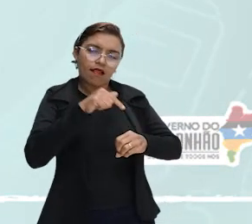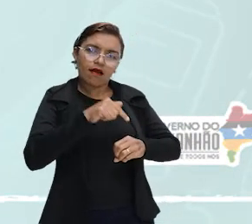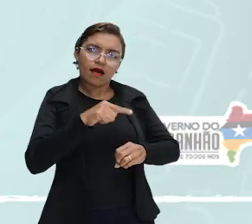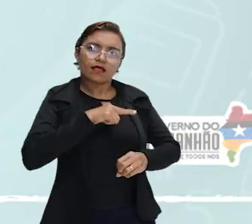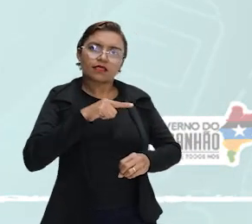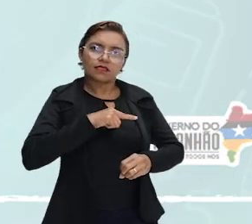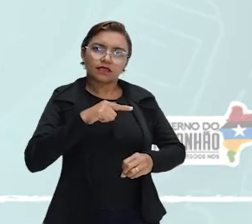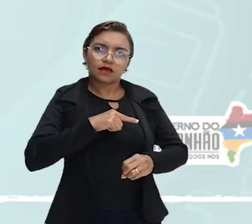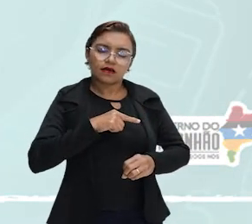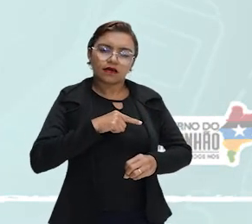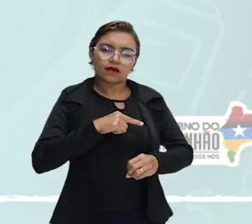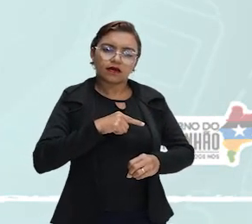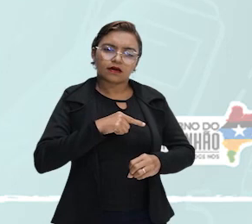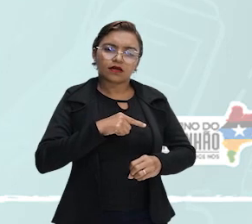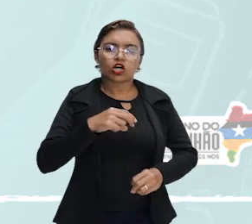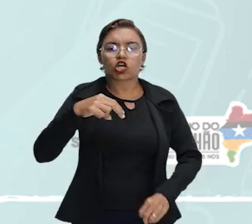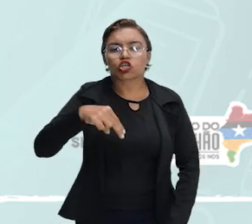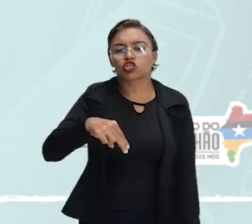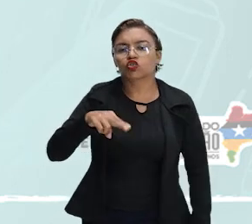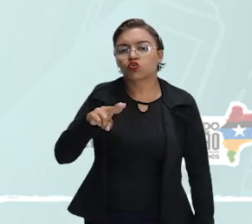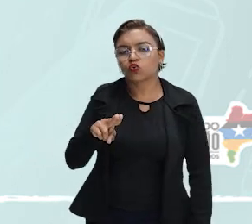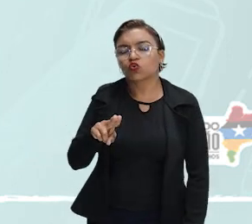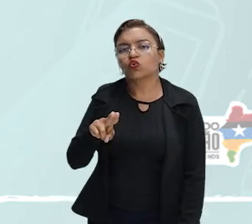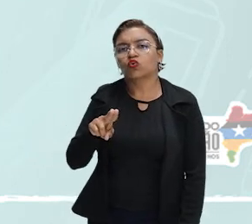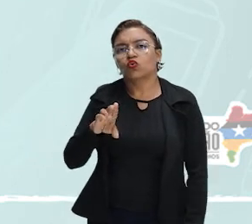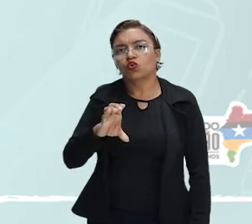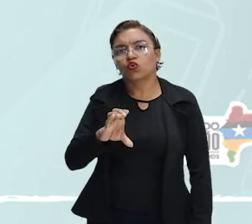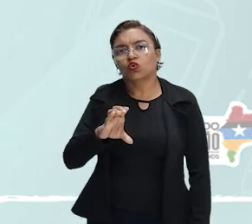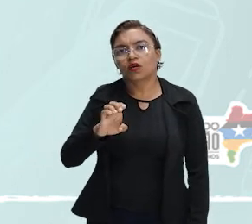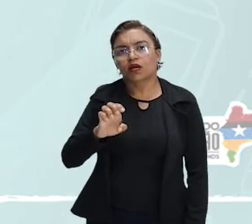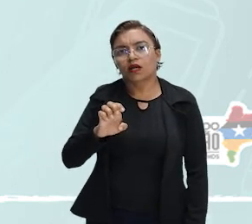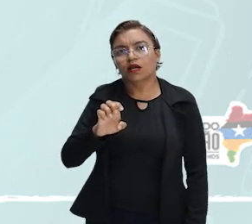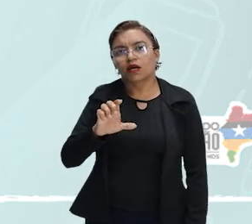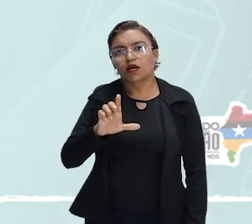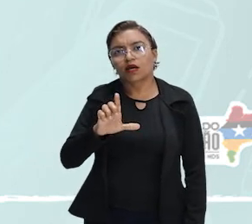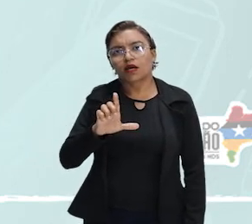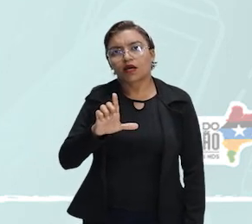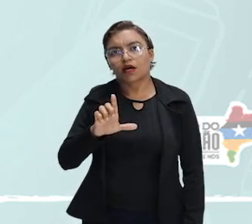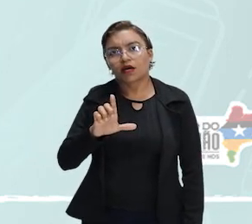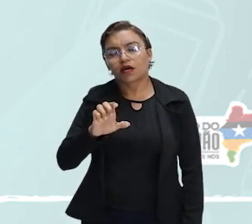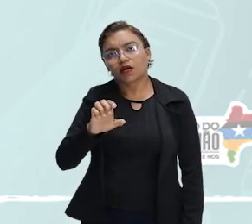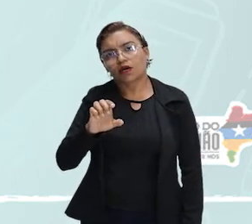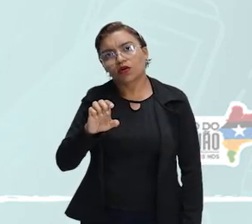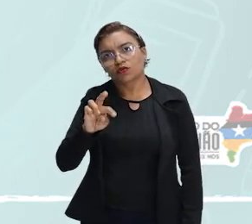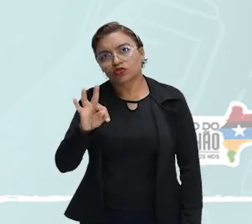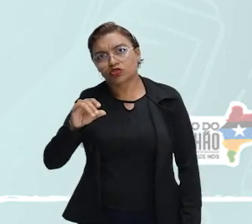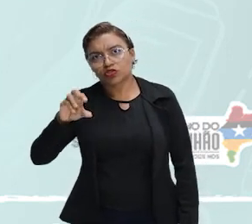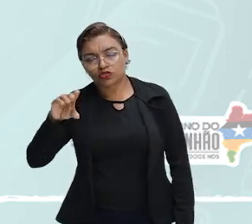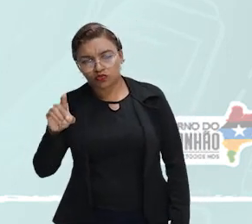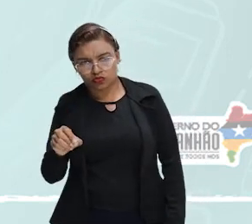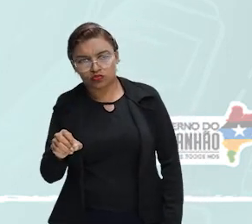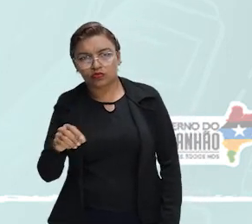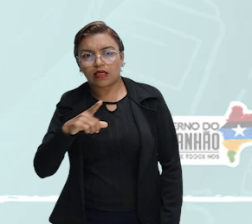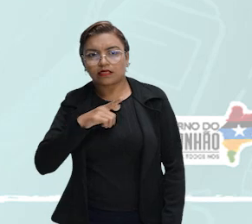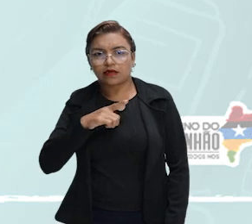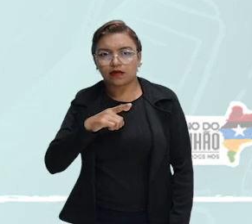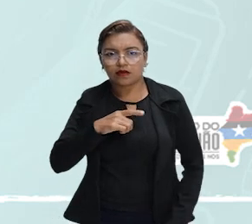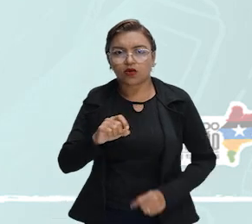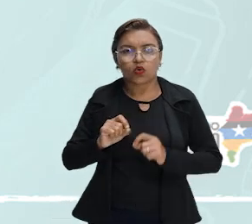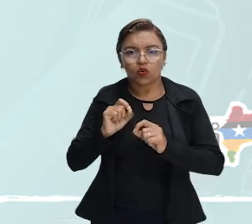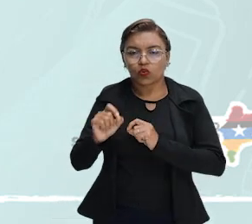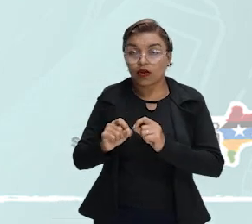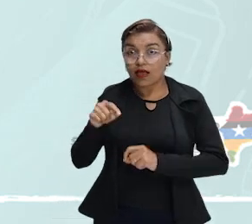vários nucleotídeos. O que são os nucleotídeos, né? São aqueles pedaços da molécula. E em cada nucleotídeo existem as